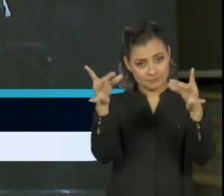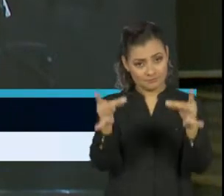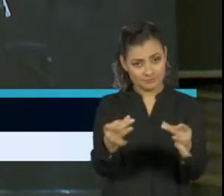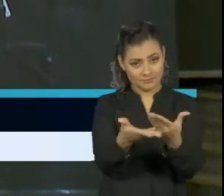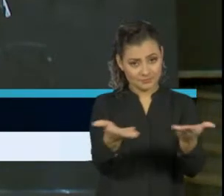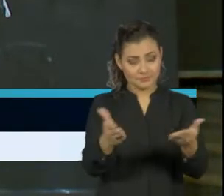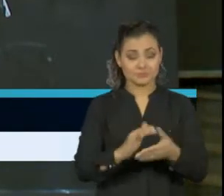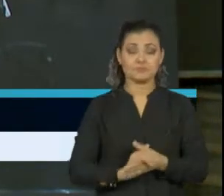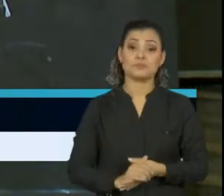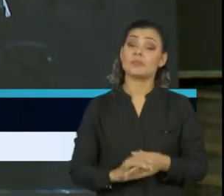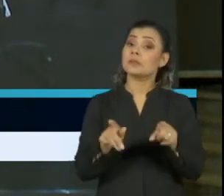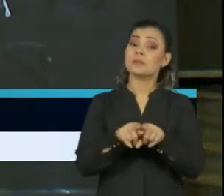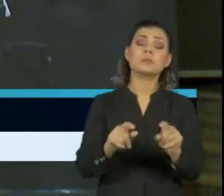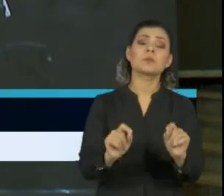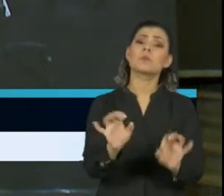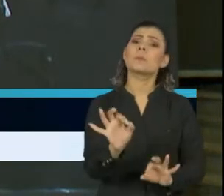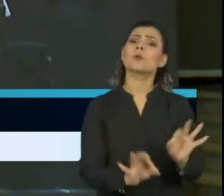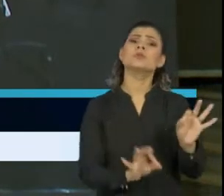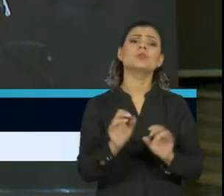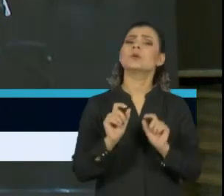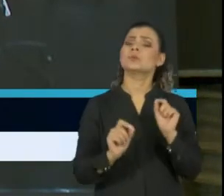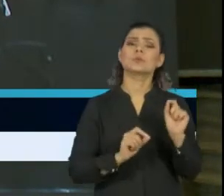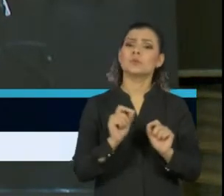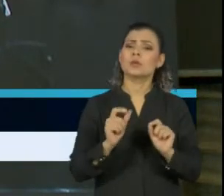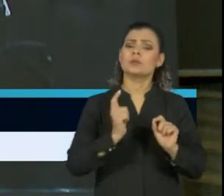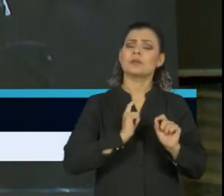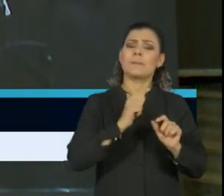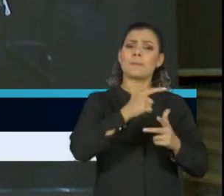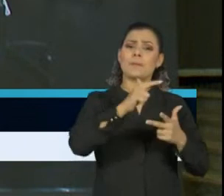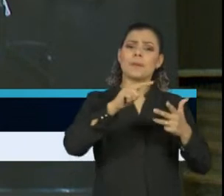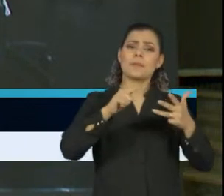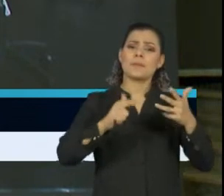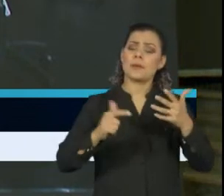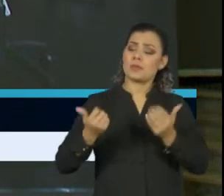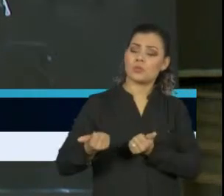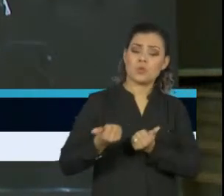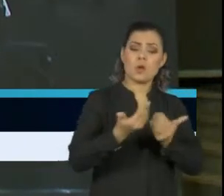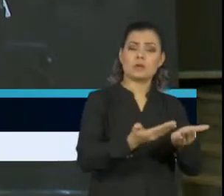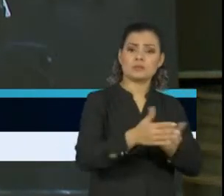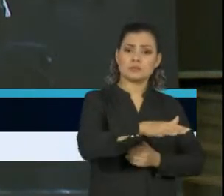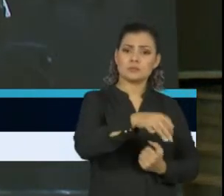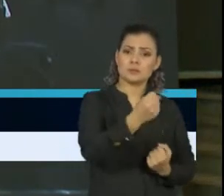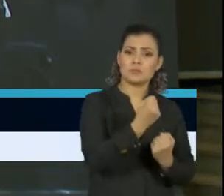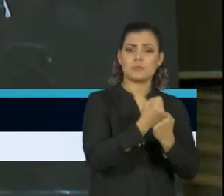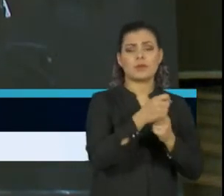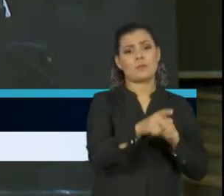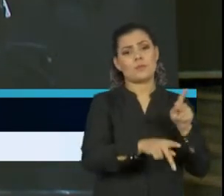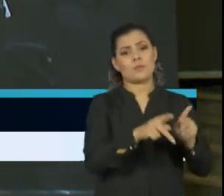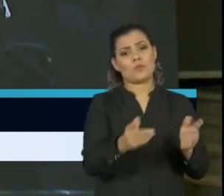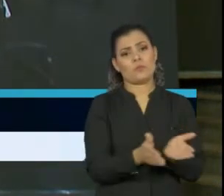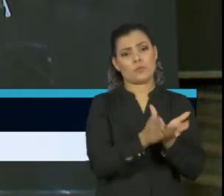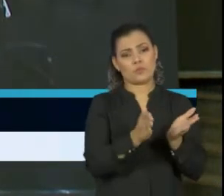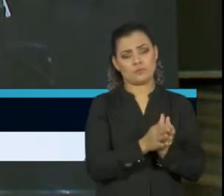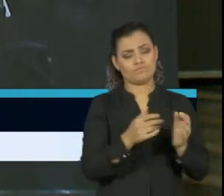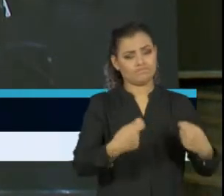detalhes em breve, e também através de uma série de outras doações voltadas a apoiar as pessoas que mais